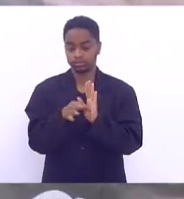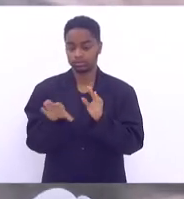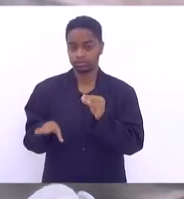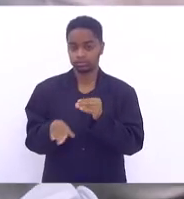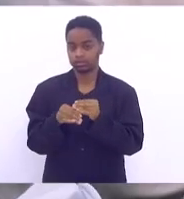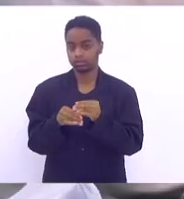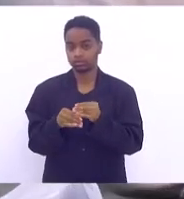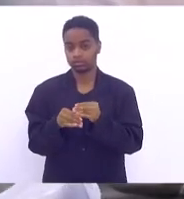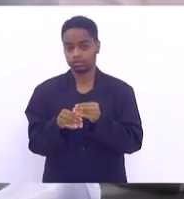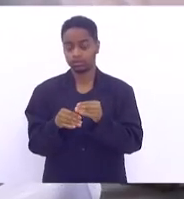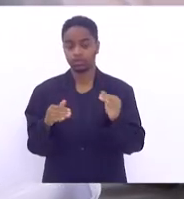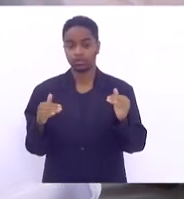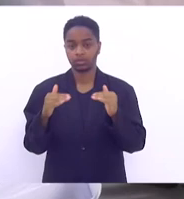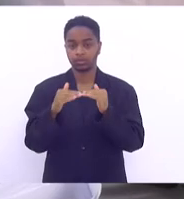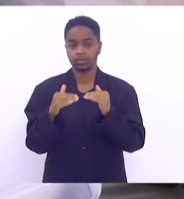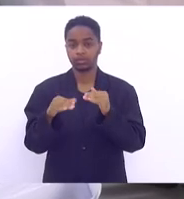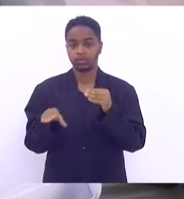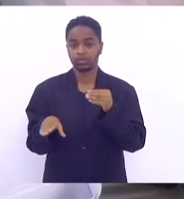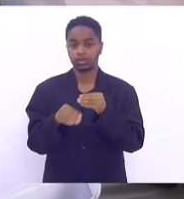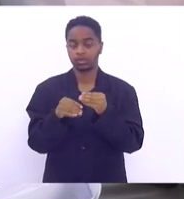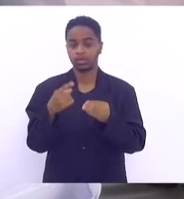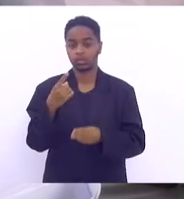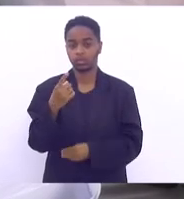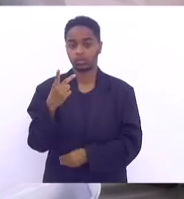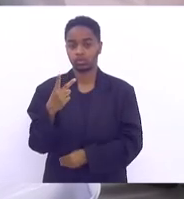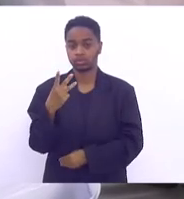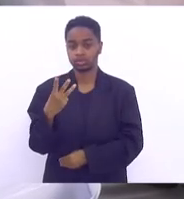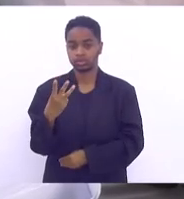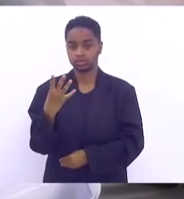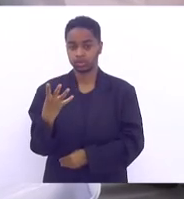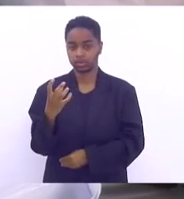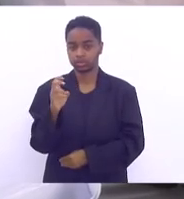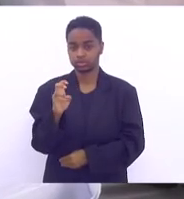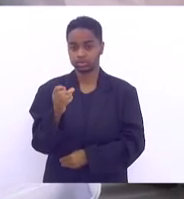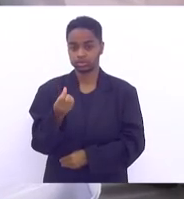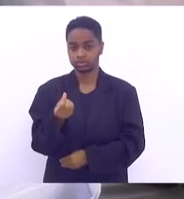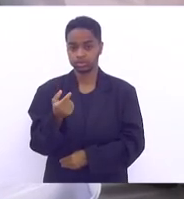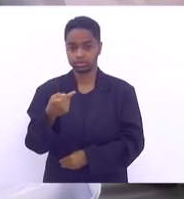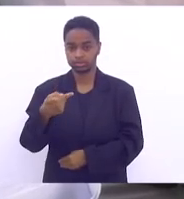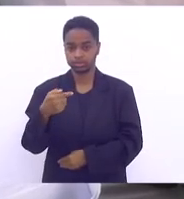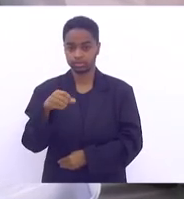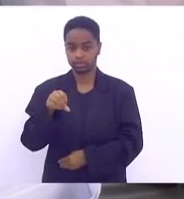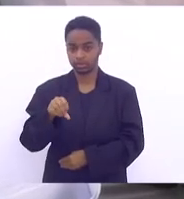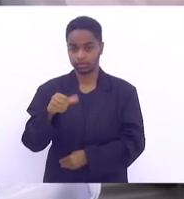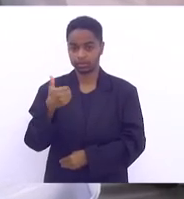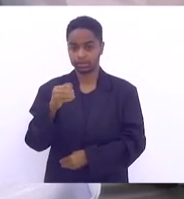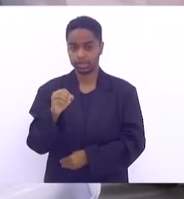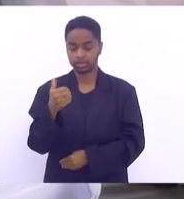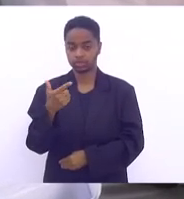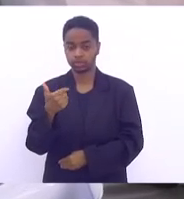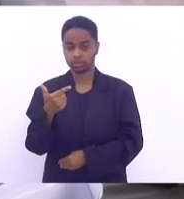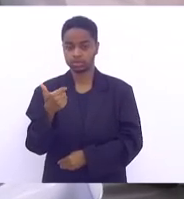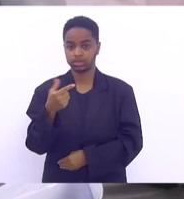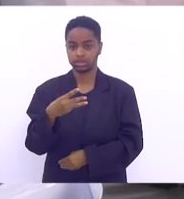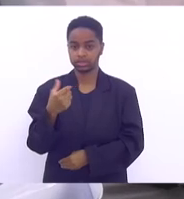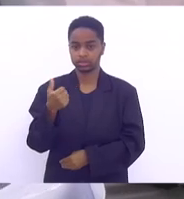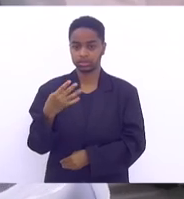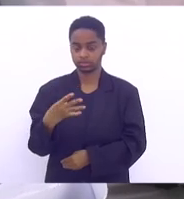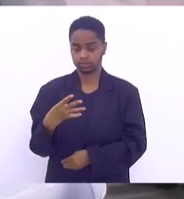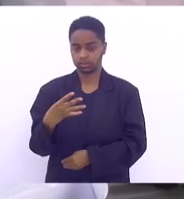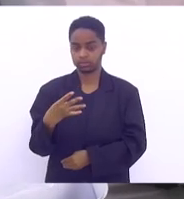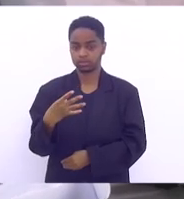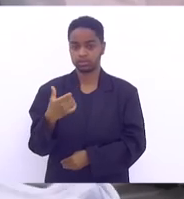é favorável às emendas 1, 2, 3, 4, 5, 6, 7, 9, 10, 12, 13,